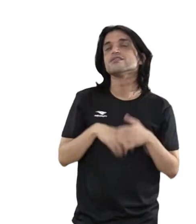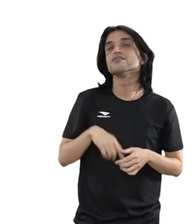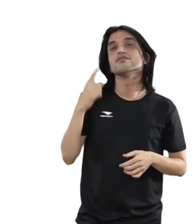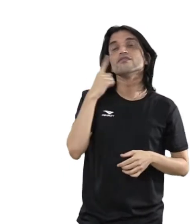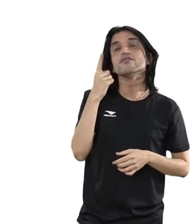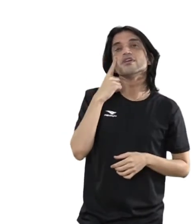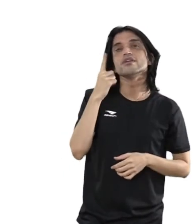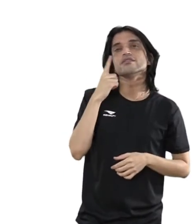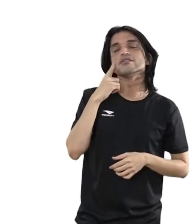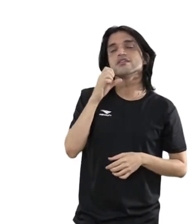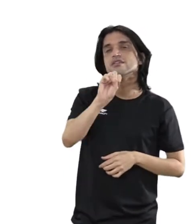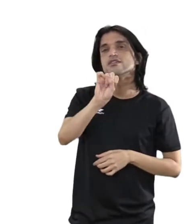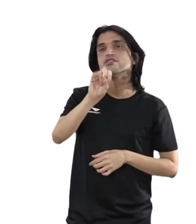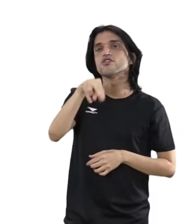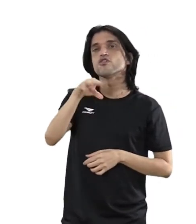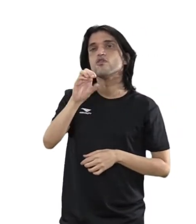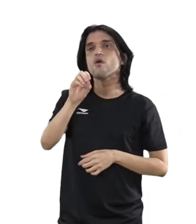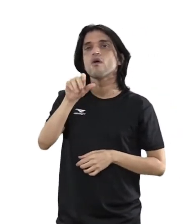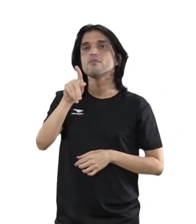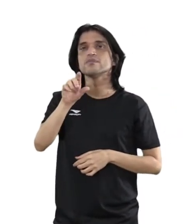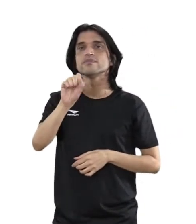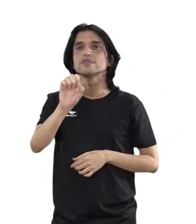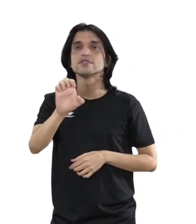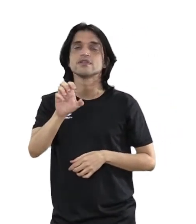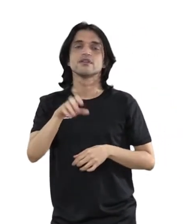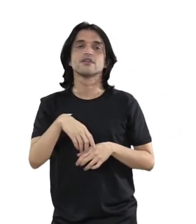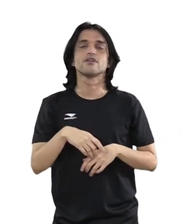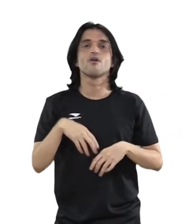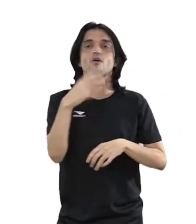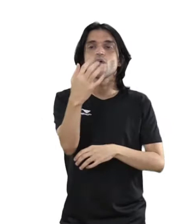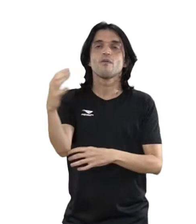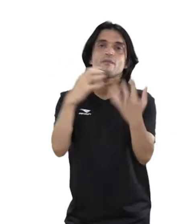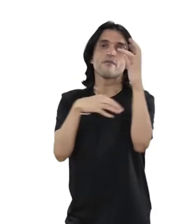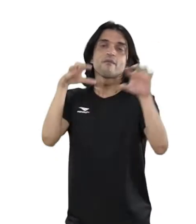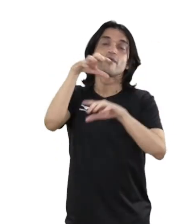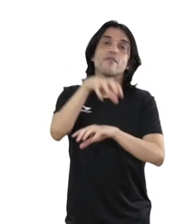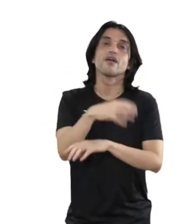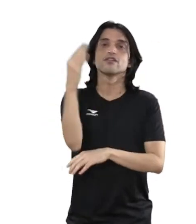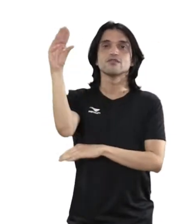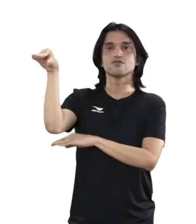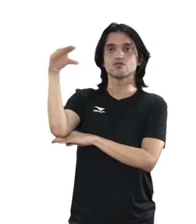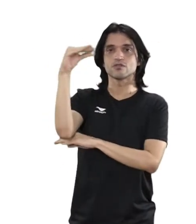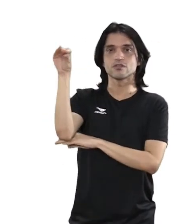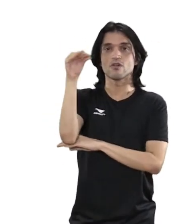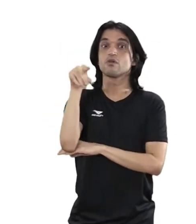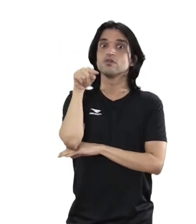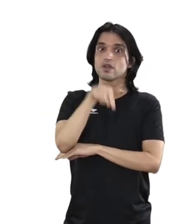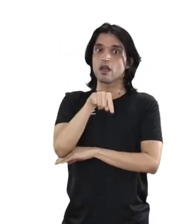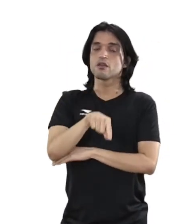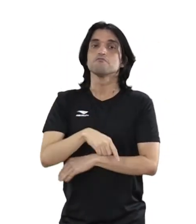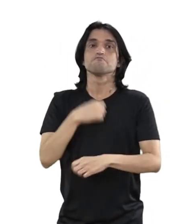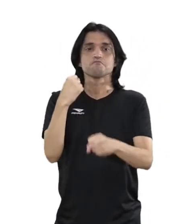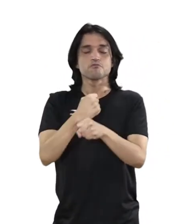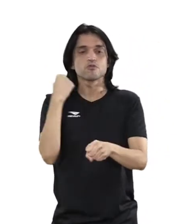um milionário. Tem como habitantes dinossauros diversos, extintos há